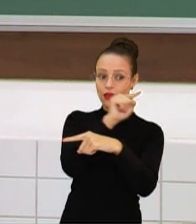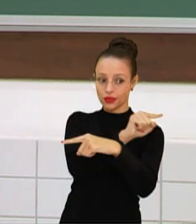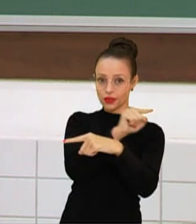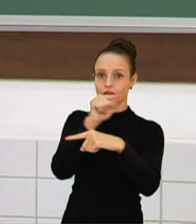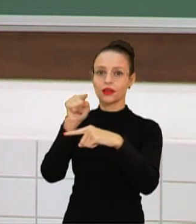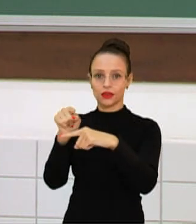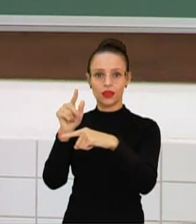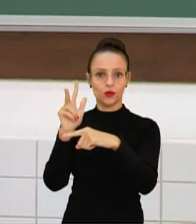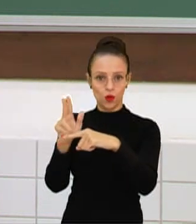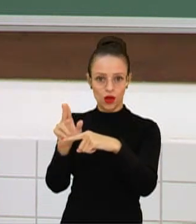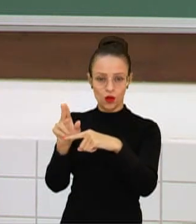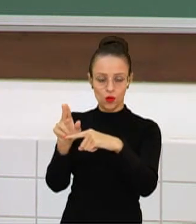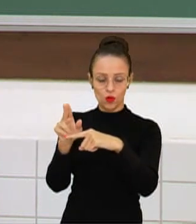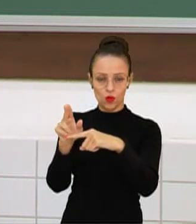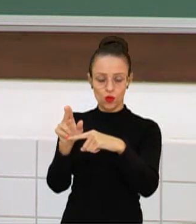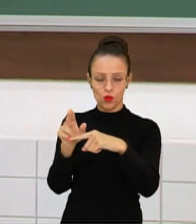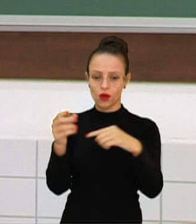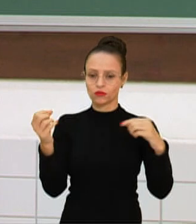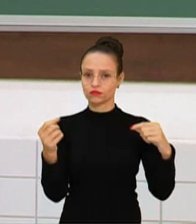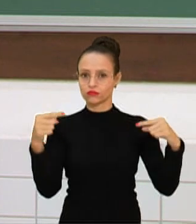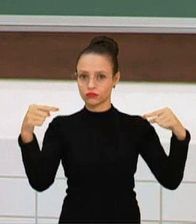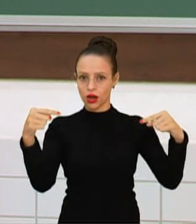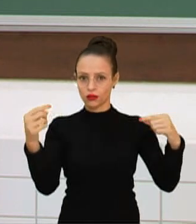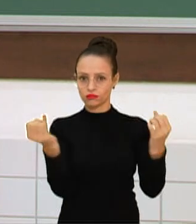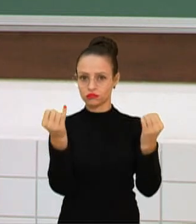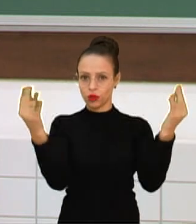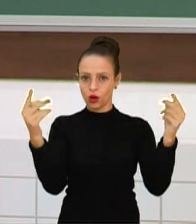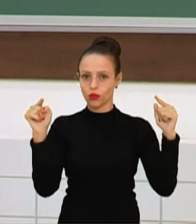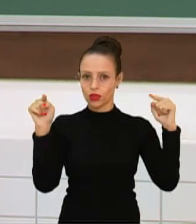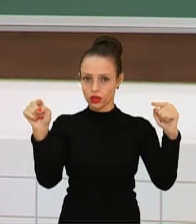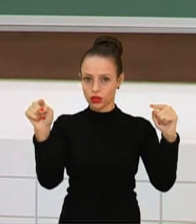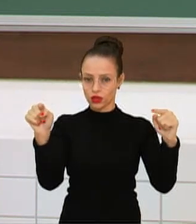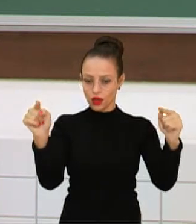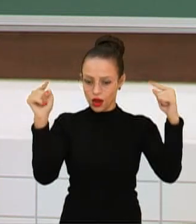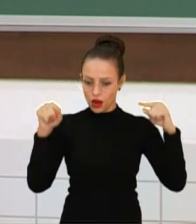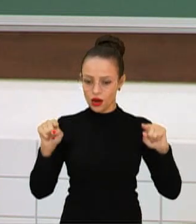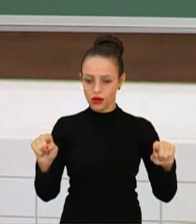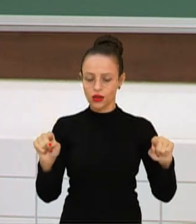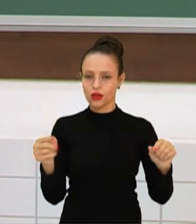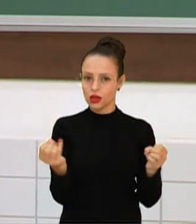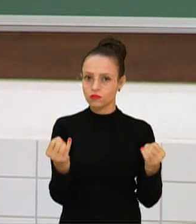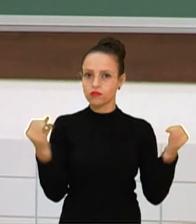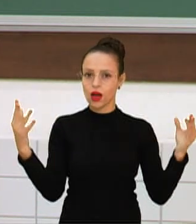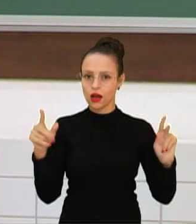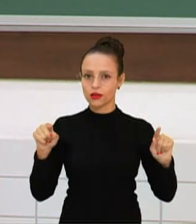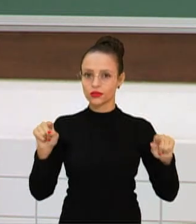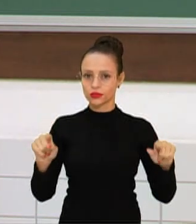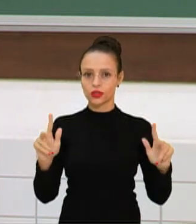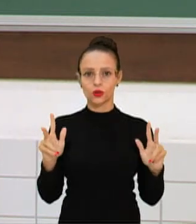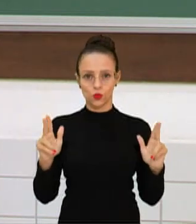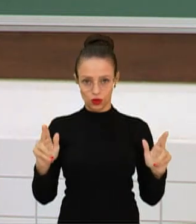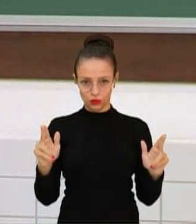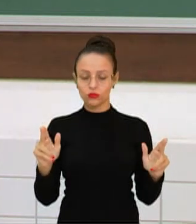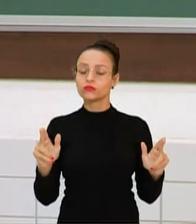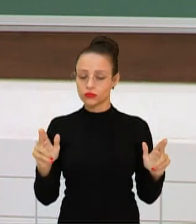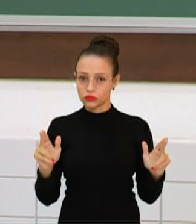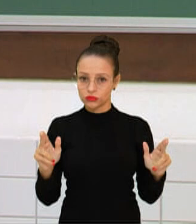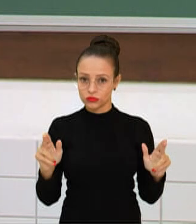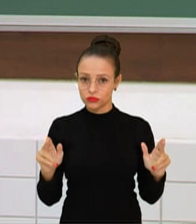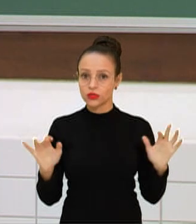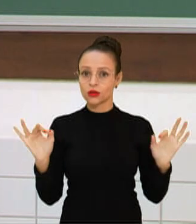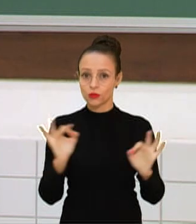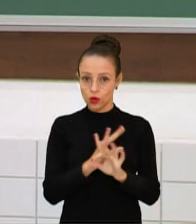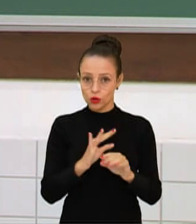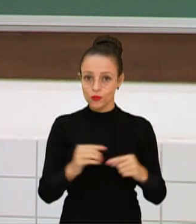ok? Sombra, sombra. Número de caminhão, número de caminhão. Número de alunos, número de alunos. Informação